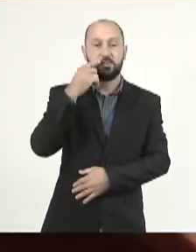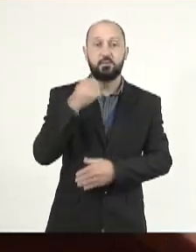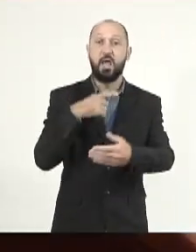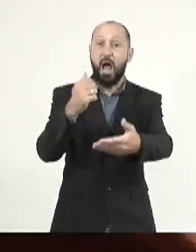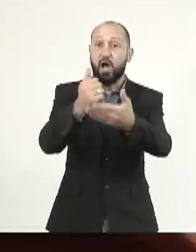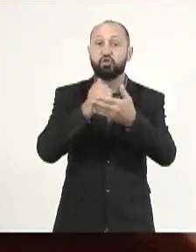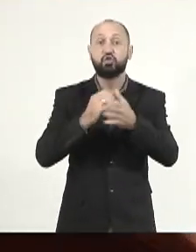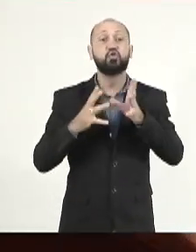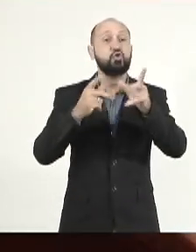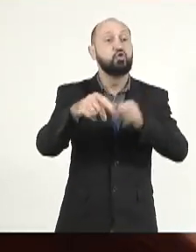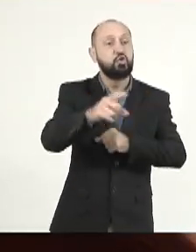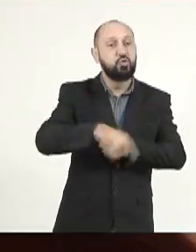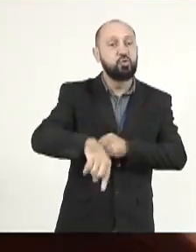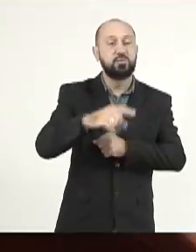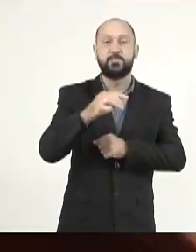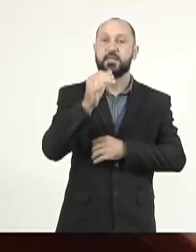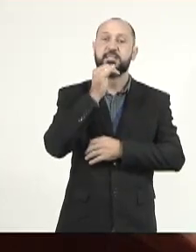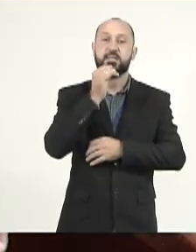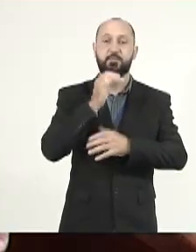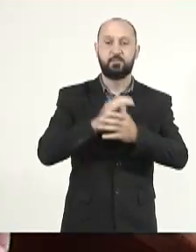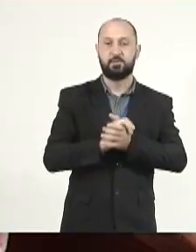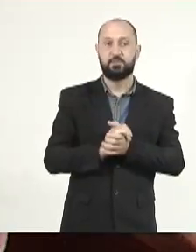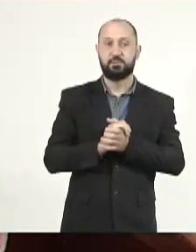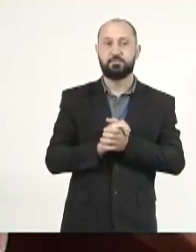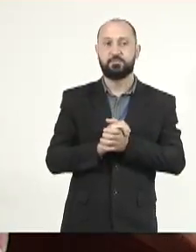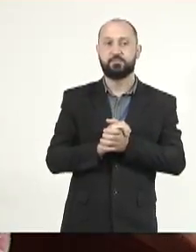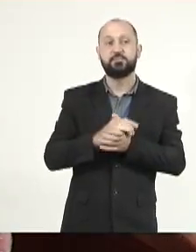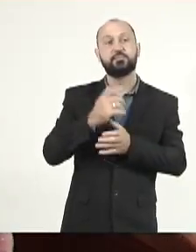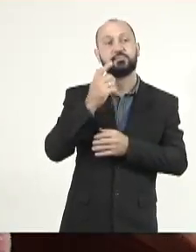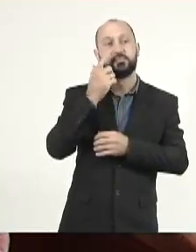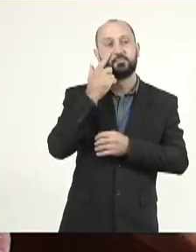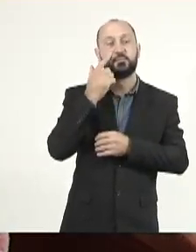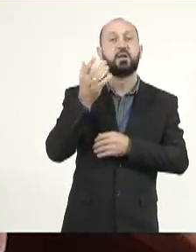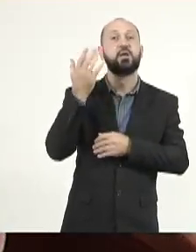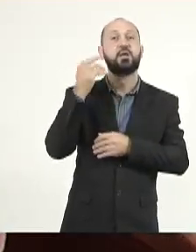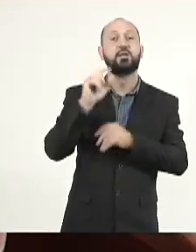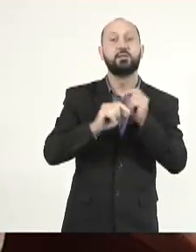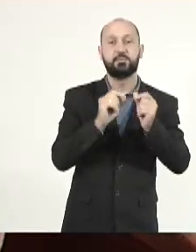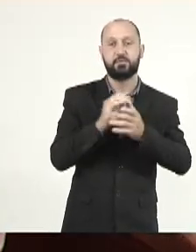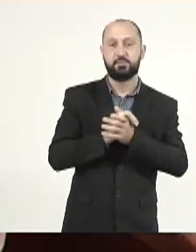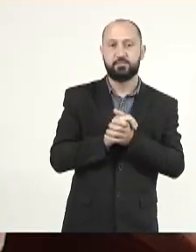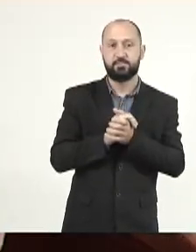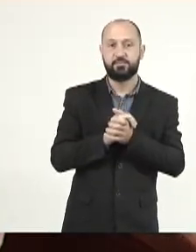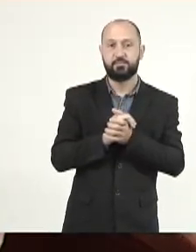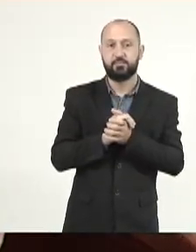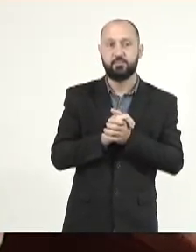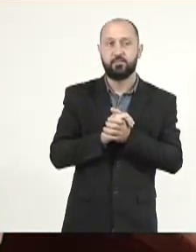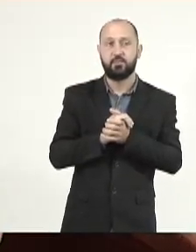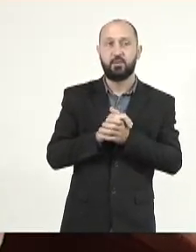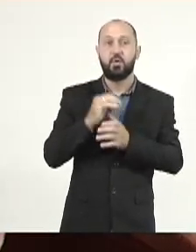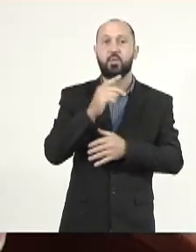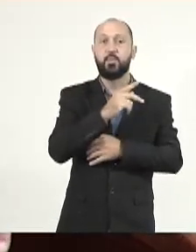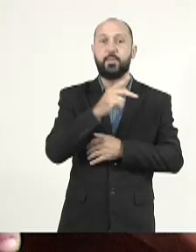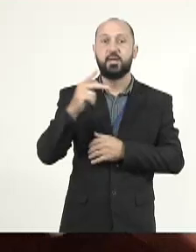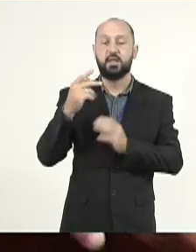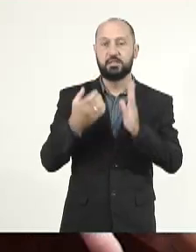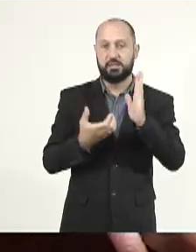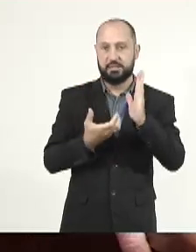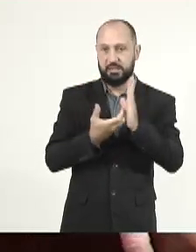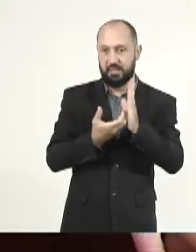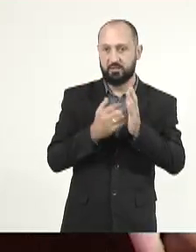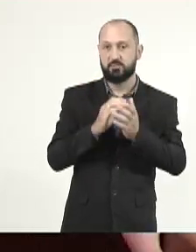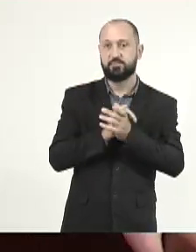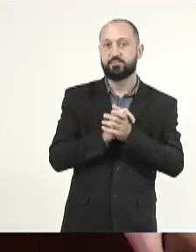todos, Por exemplo, estava vendo aí um tempo atrás o presidente do Senado